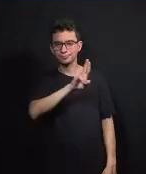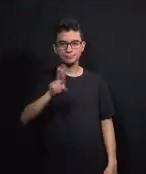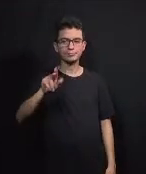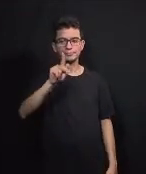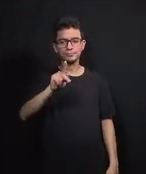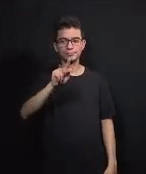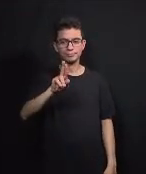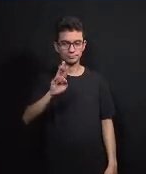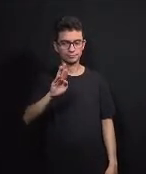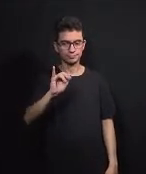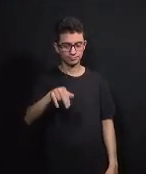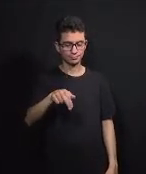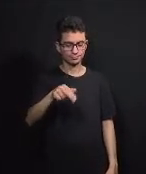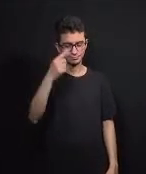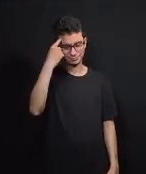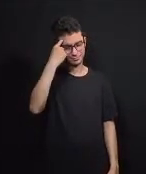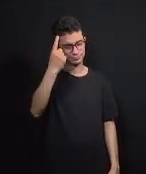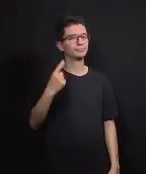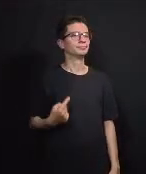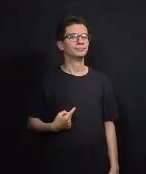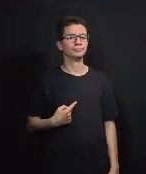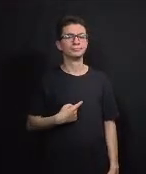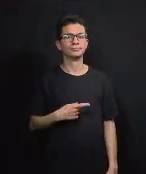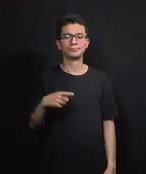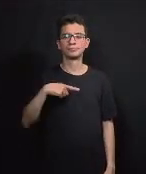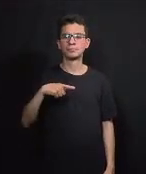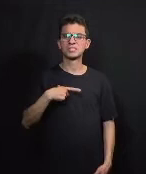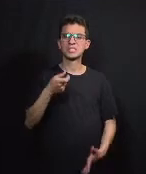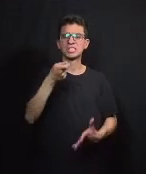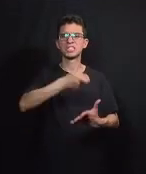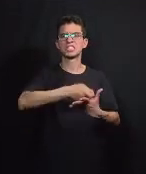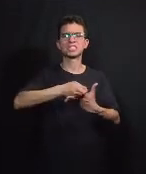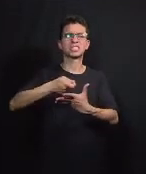me alongar, um caso de um autoritarismo,